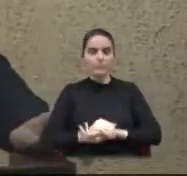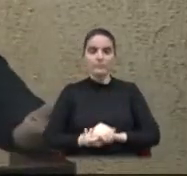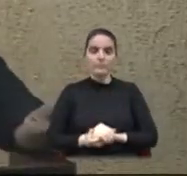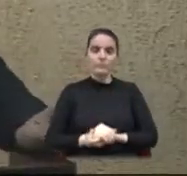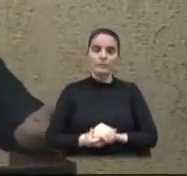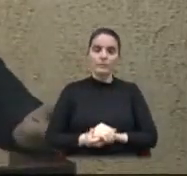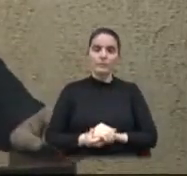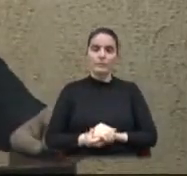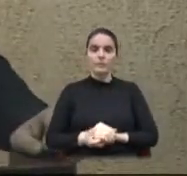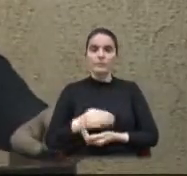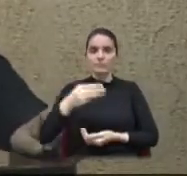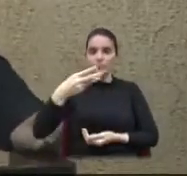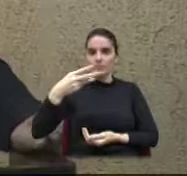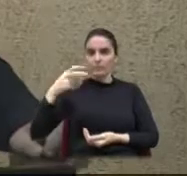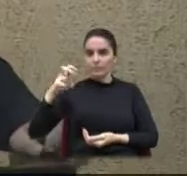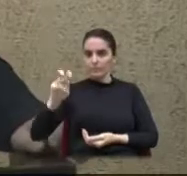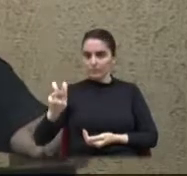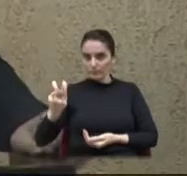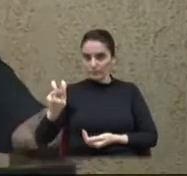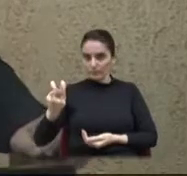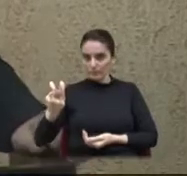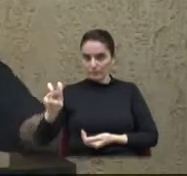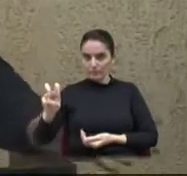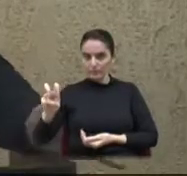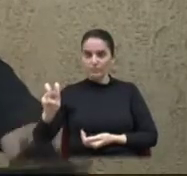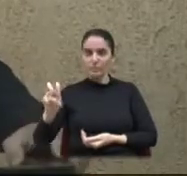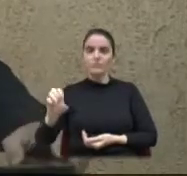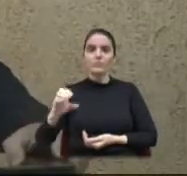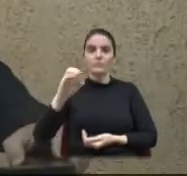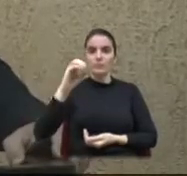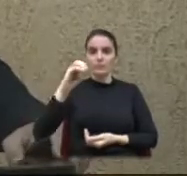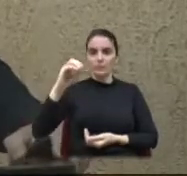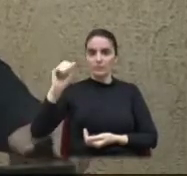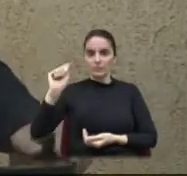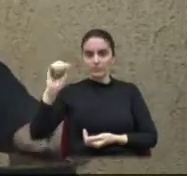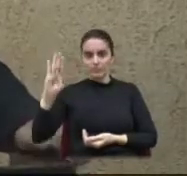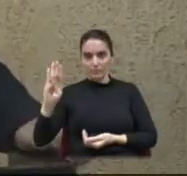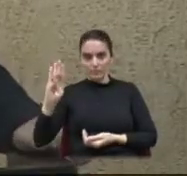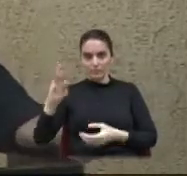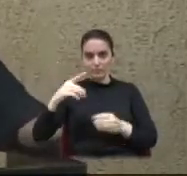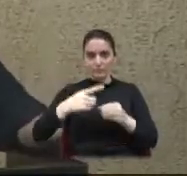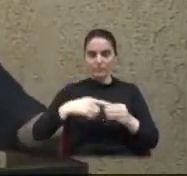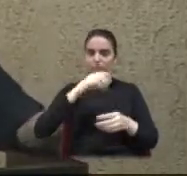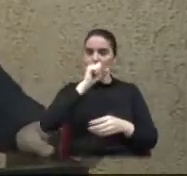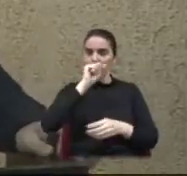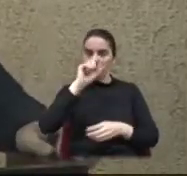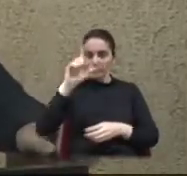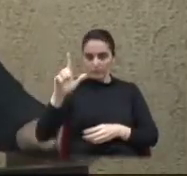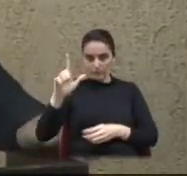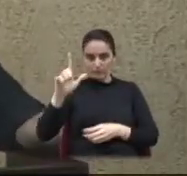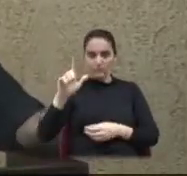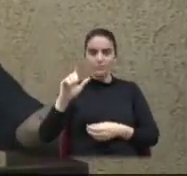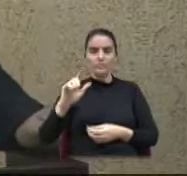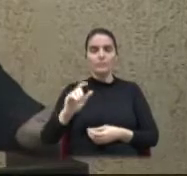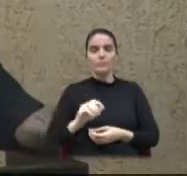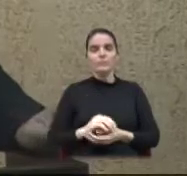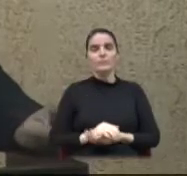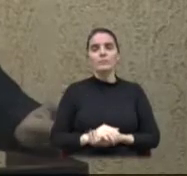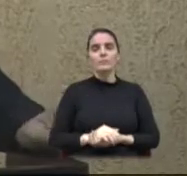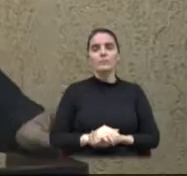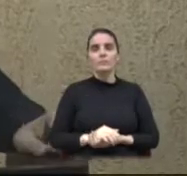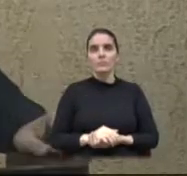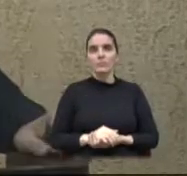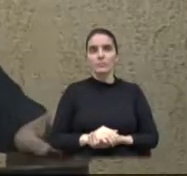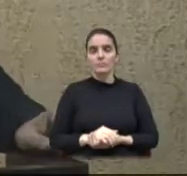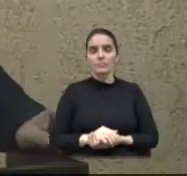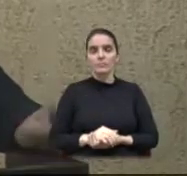a 35ª subseção da OAB, a OAB de Limeira, desempenha no município de Limeira, através de